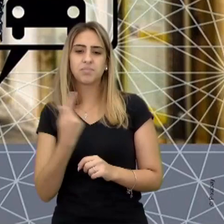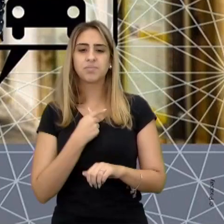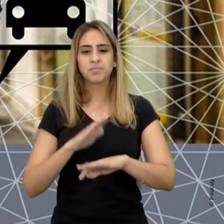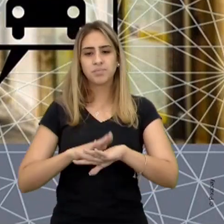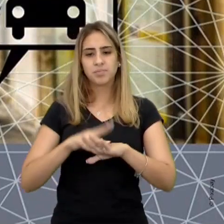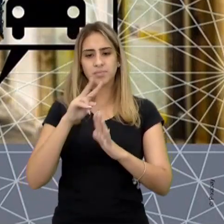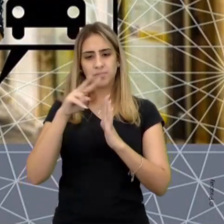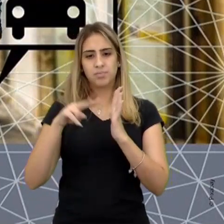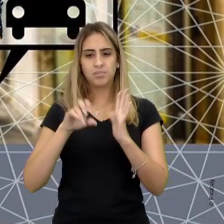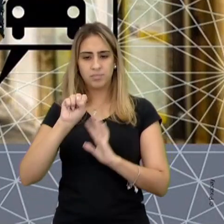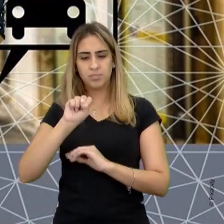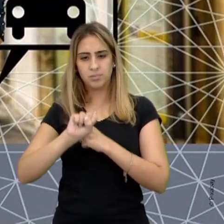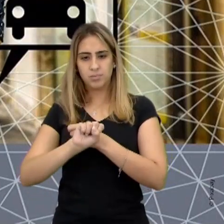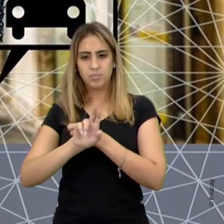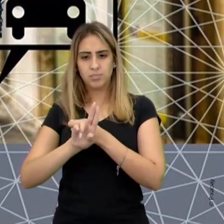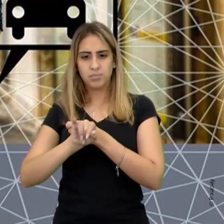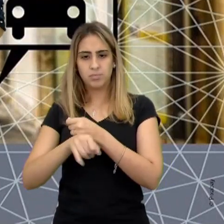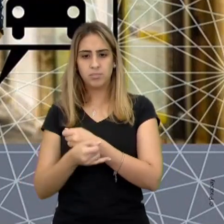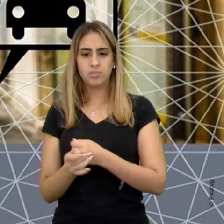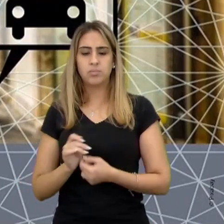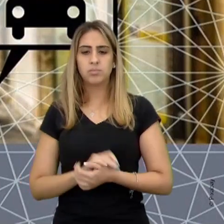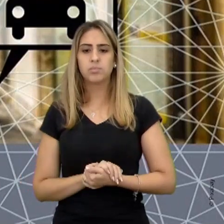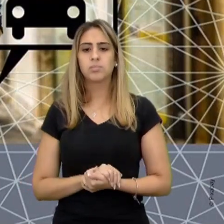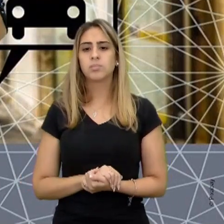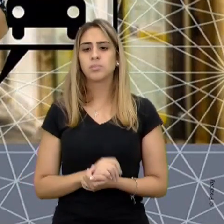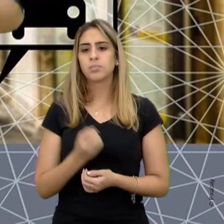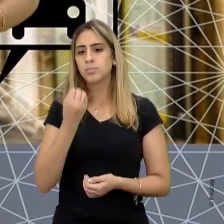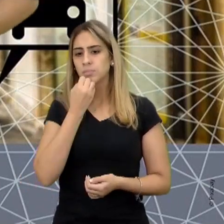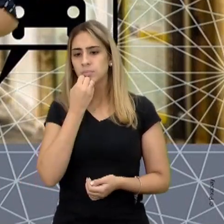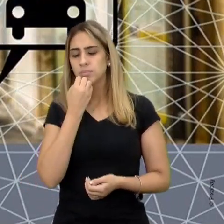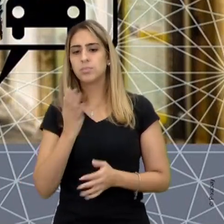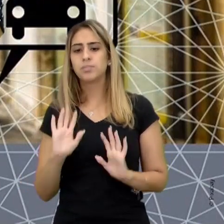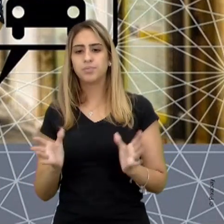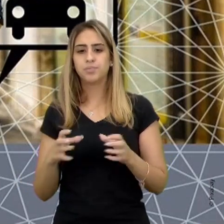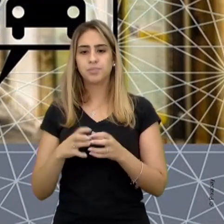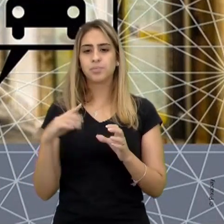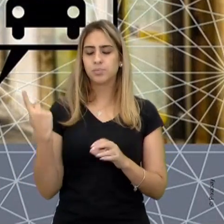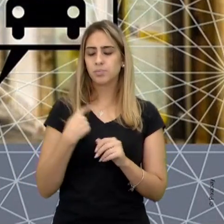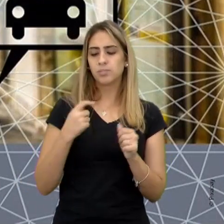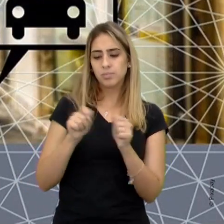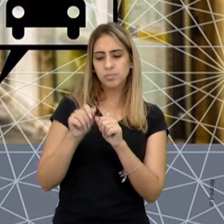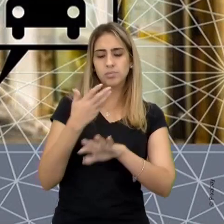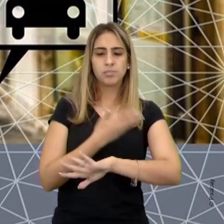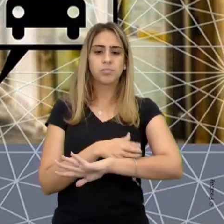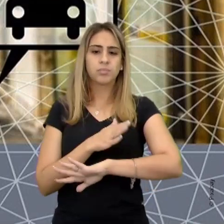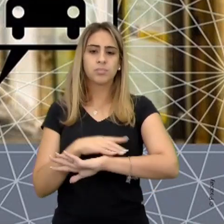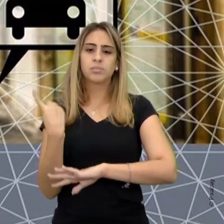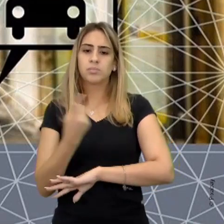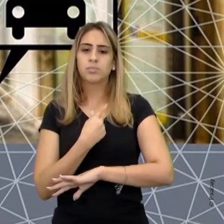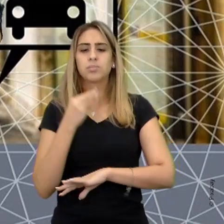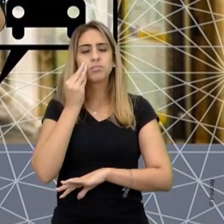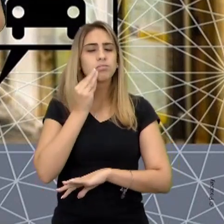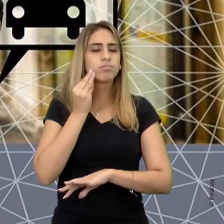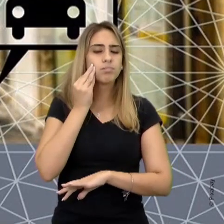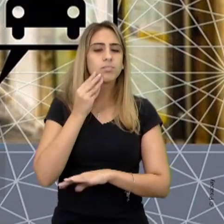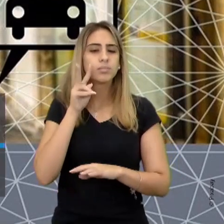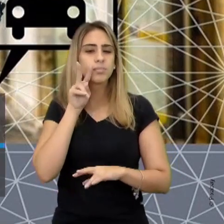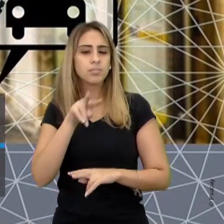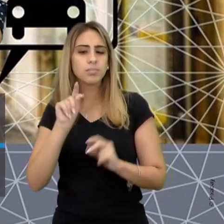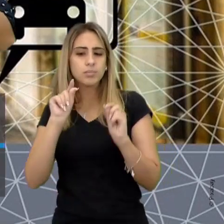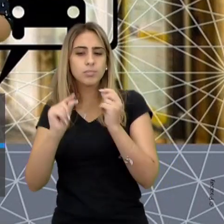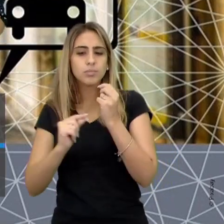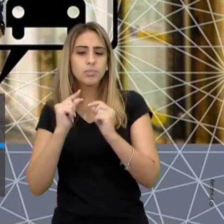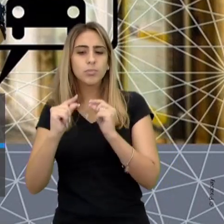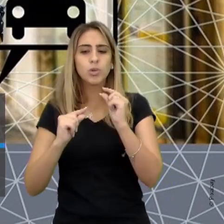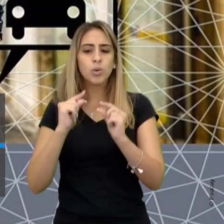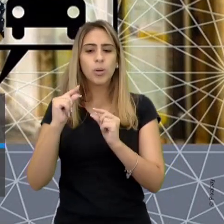leitura subjetiva, Sim. né, Pro Mauro? Sim. Bom, turma, então já fizemos aí o nosso exercício, nosso experimento, vimos um pouco de como a